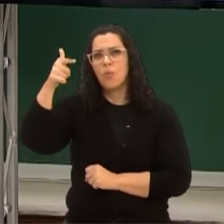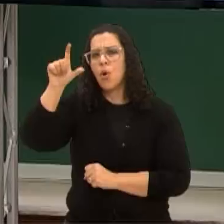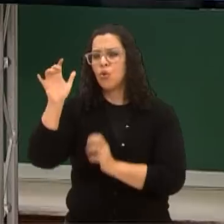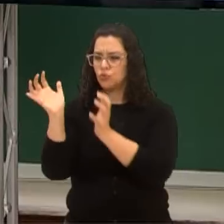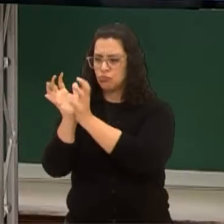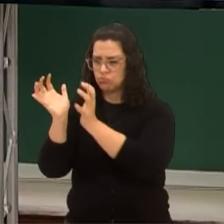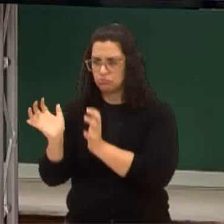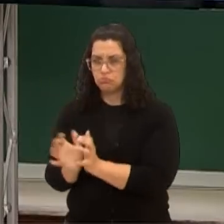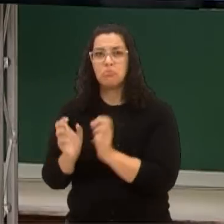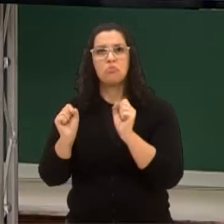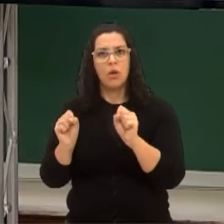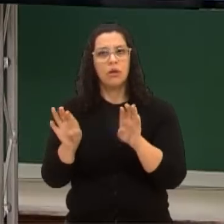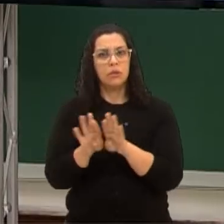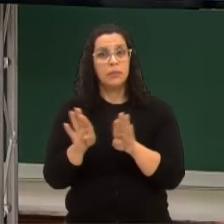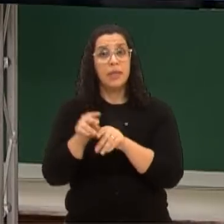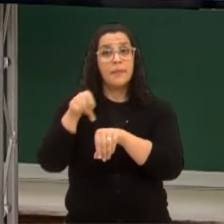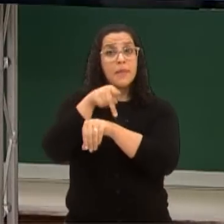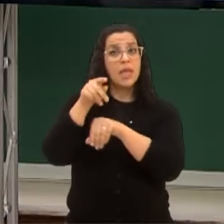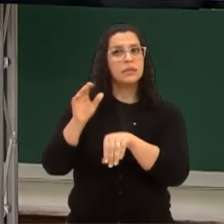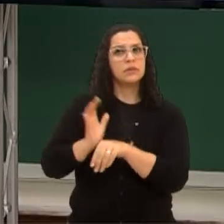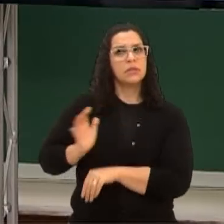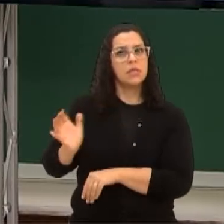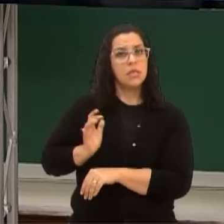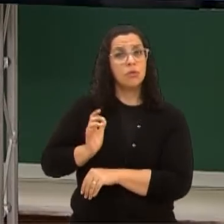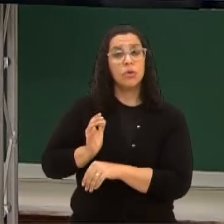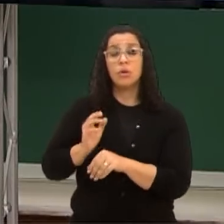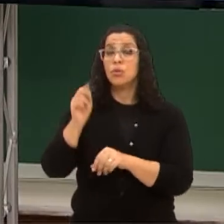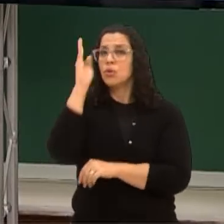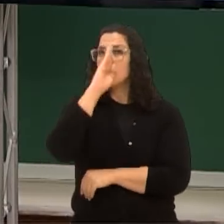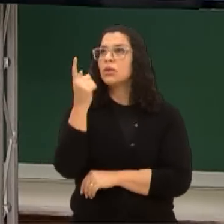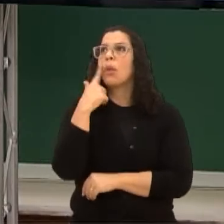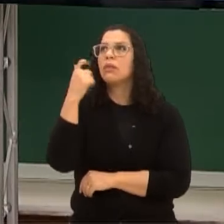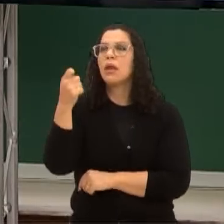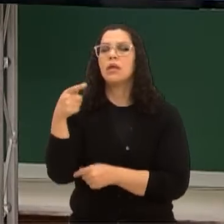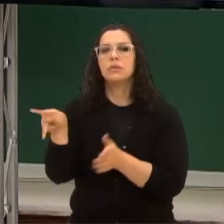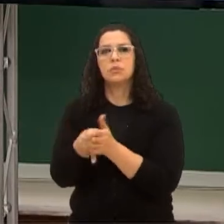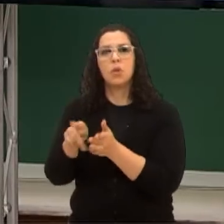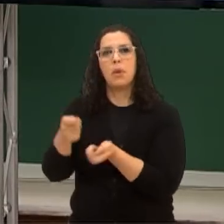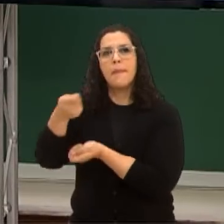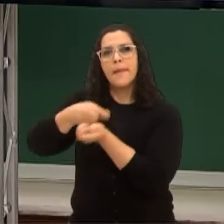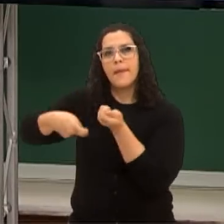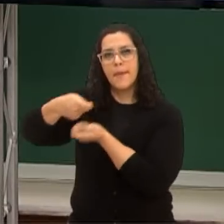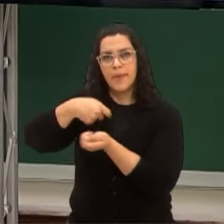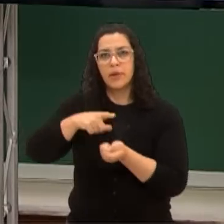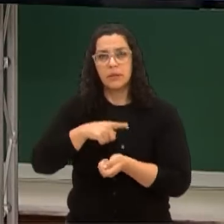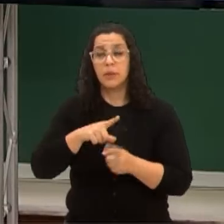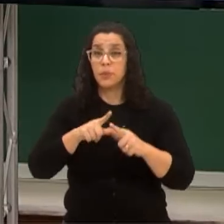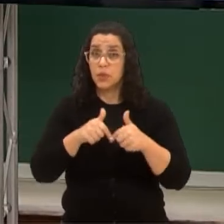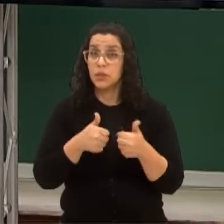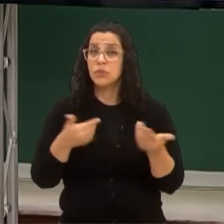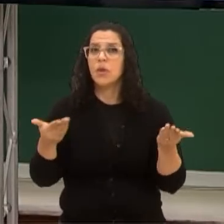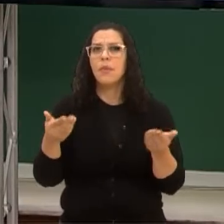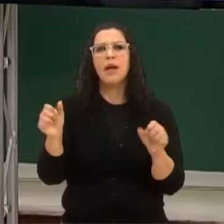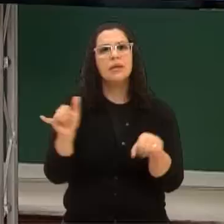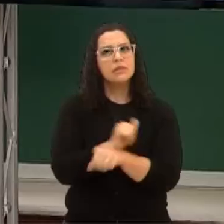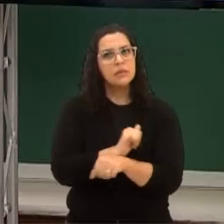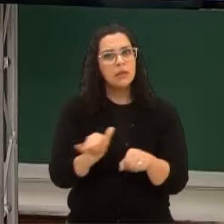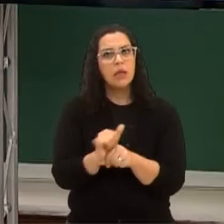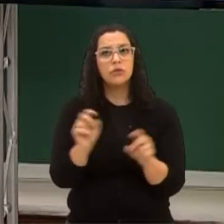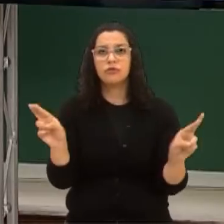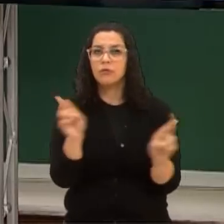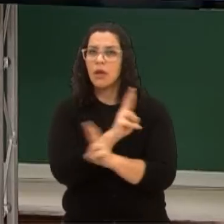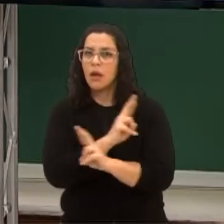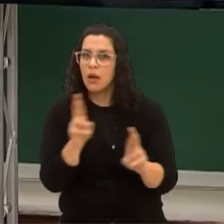outros blocos que tenham países mais ricos e que o Brasil tenha interesse de fazer comércio. Então, é uma forma também de